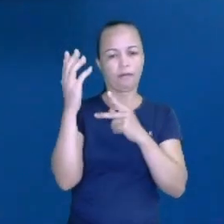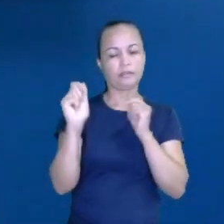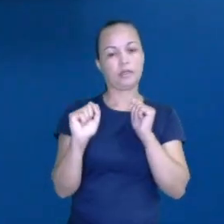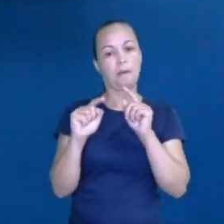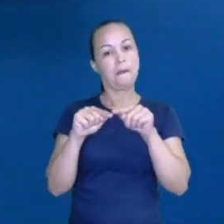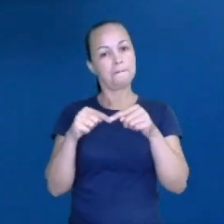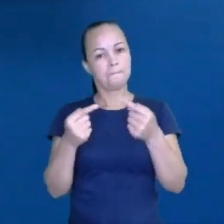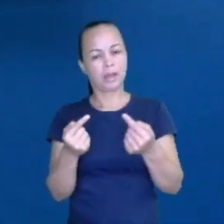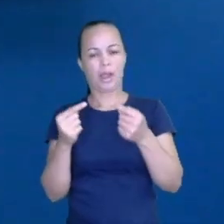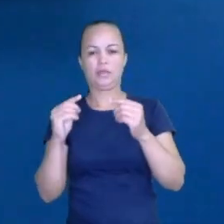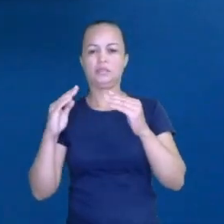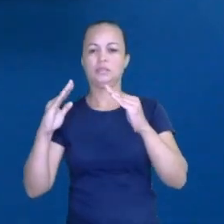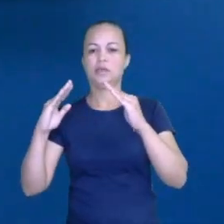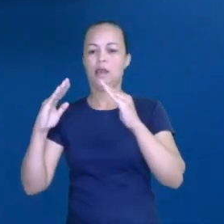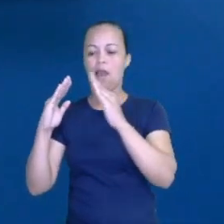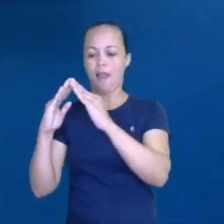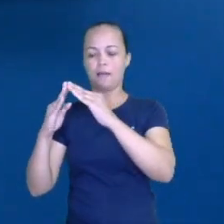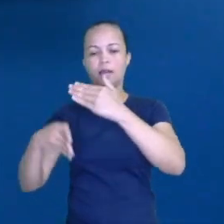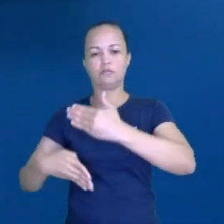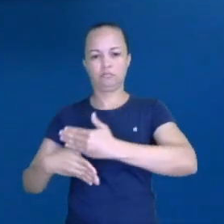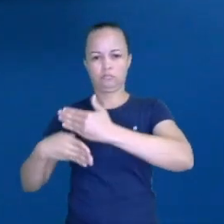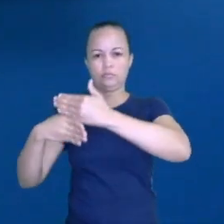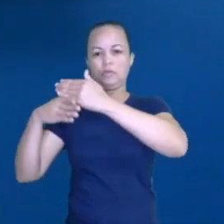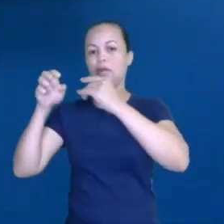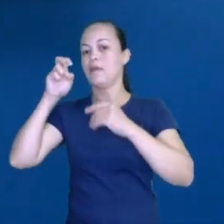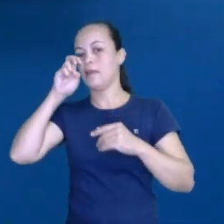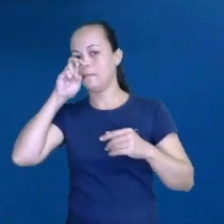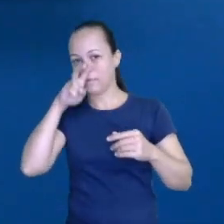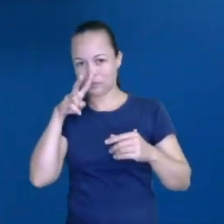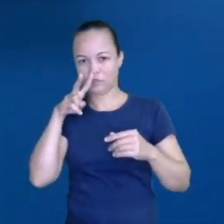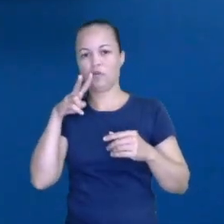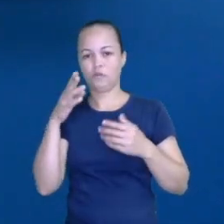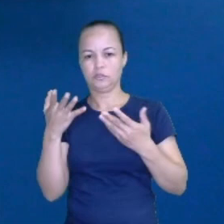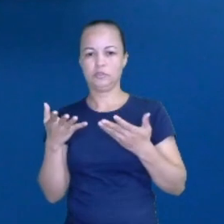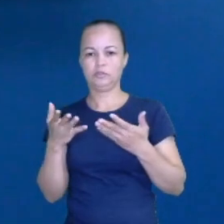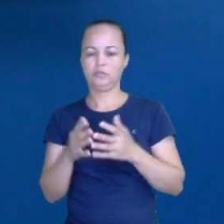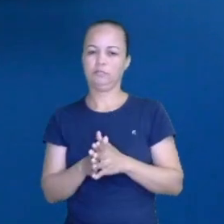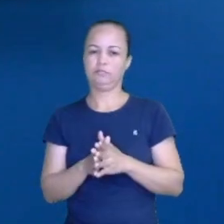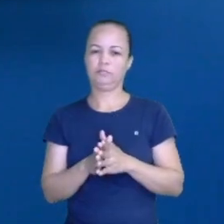aqui a de madeira, que existe, tá bom? Só não é muito comum.